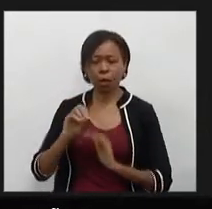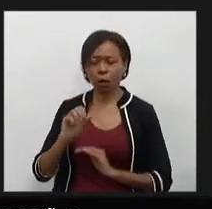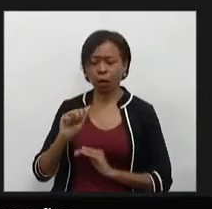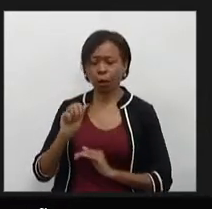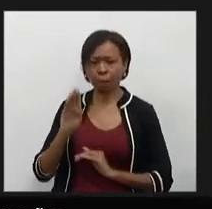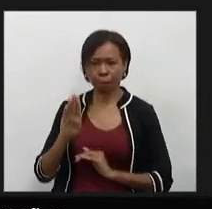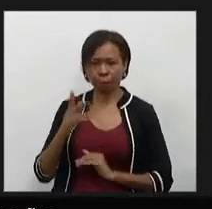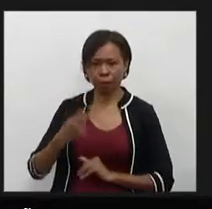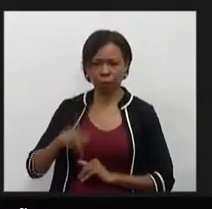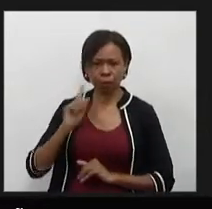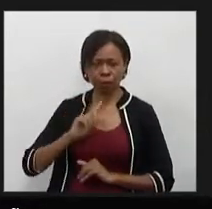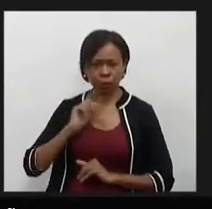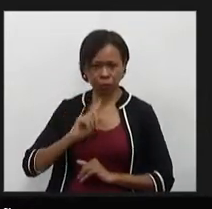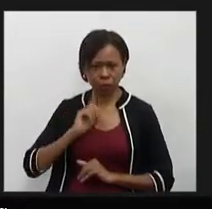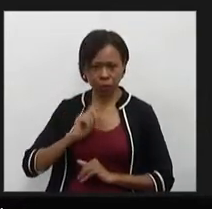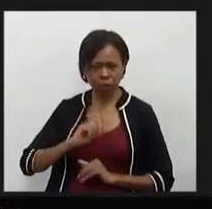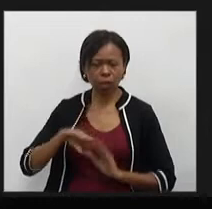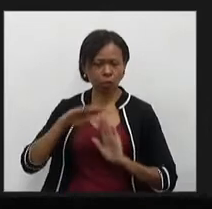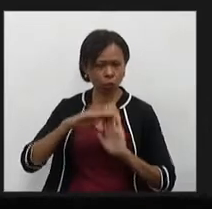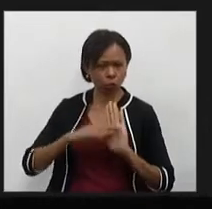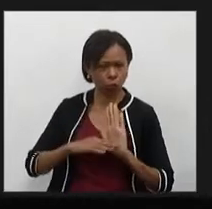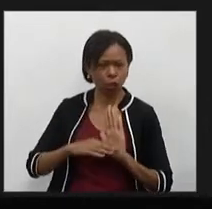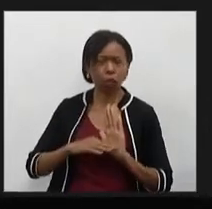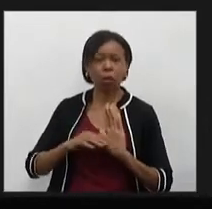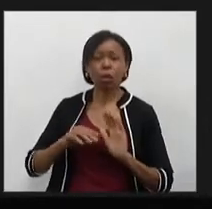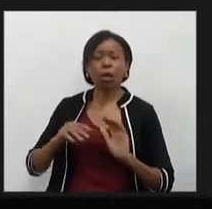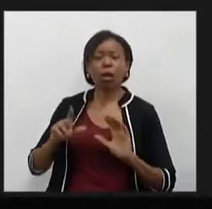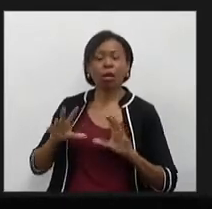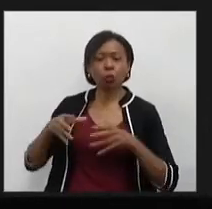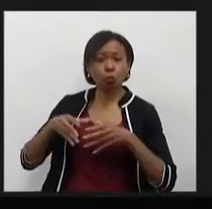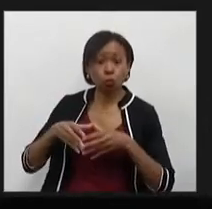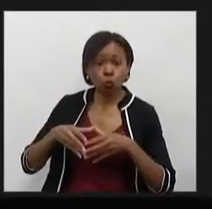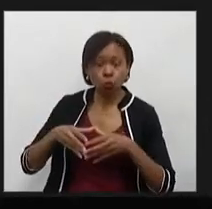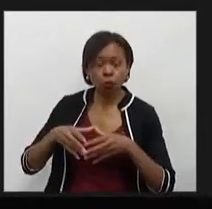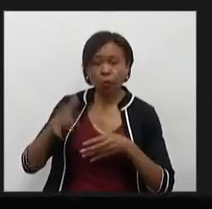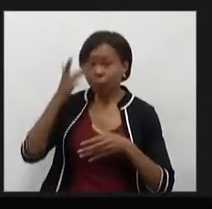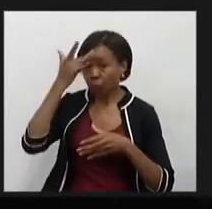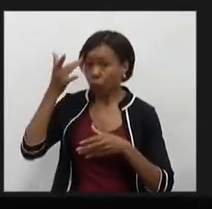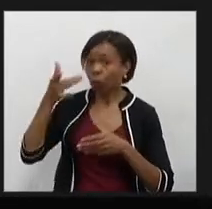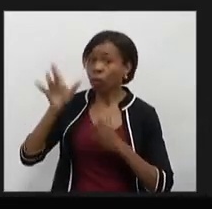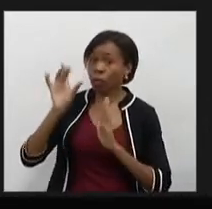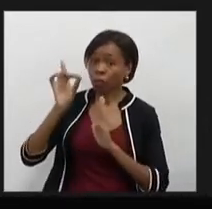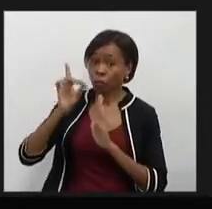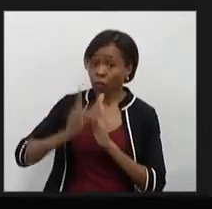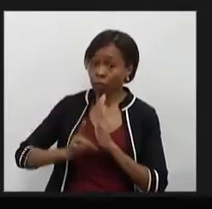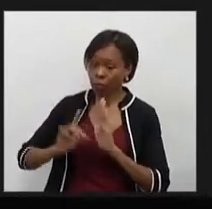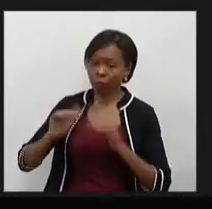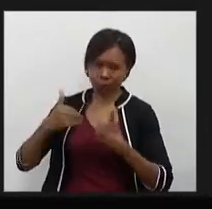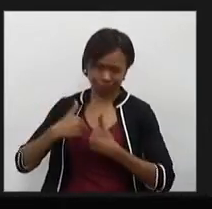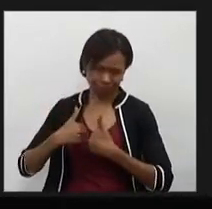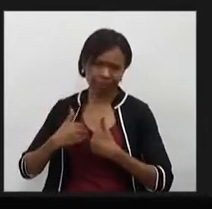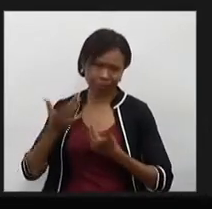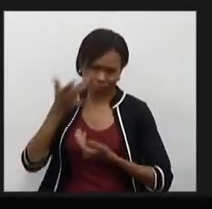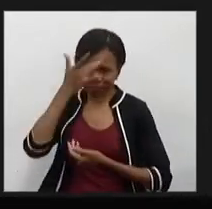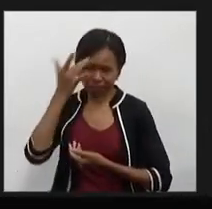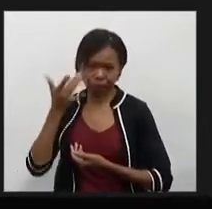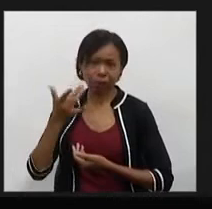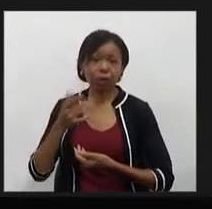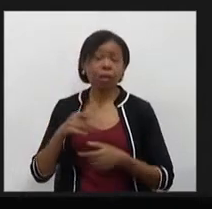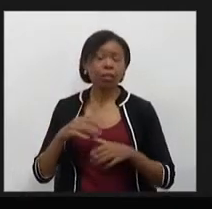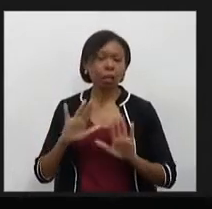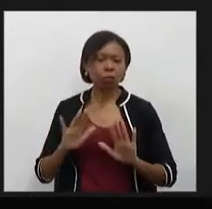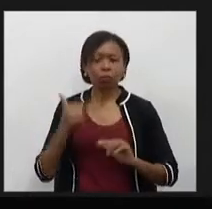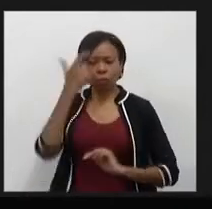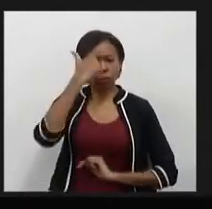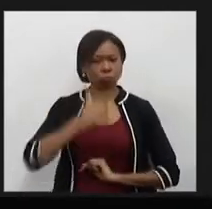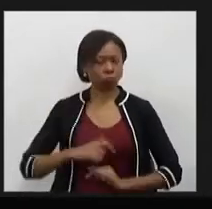Minas Gerais de Defesa dos Direitos da Pessoa com Autismo e também do Conselho Federal da Ordem dos Advogados e nos colocar inteiramente à